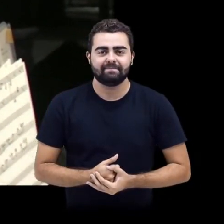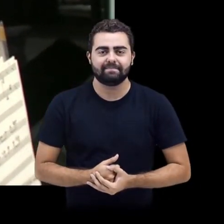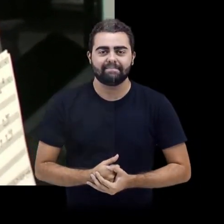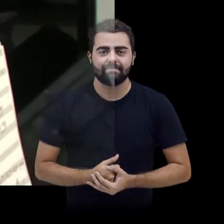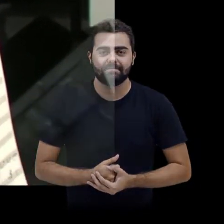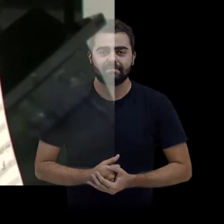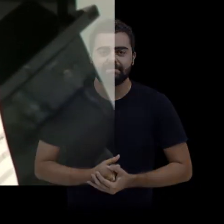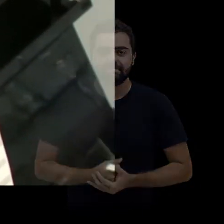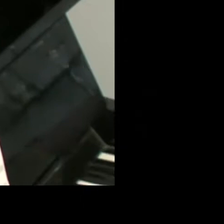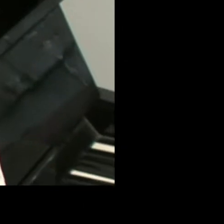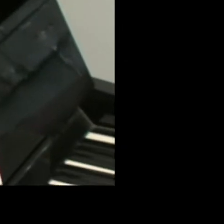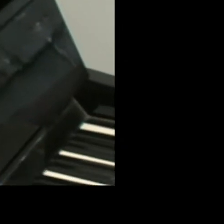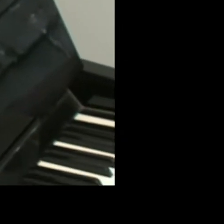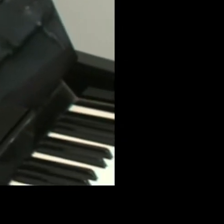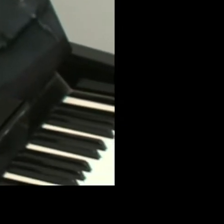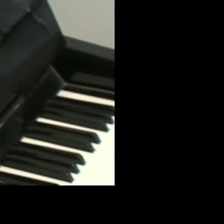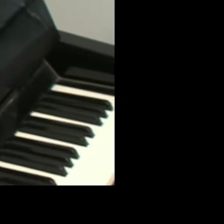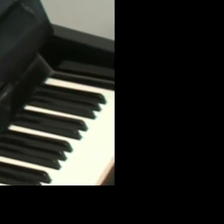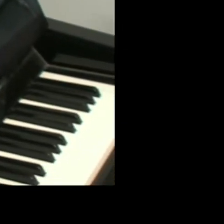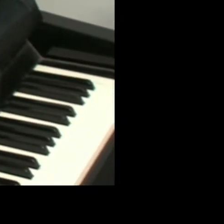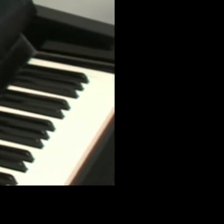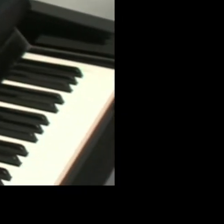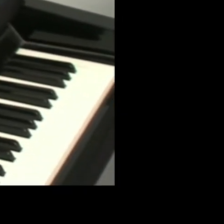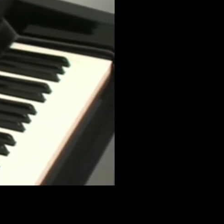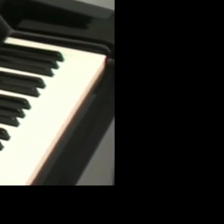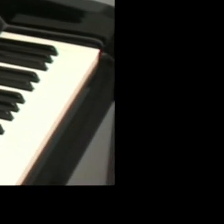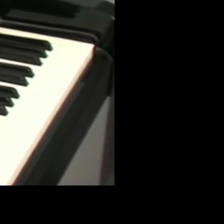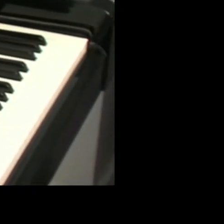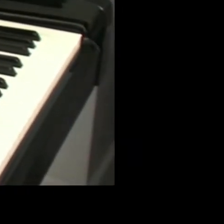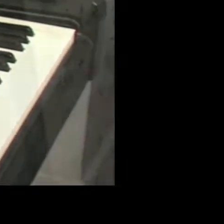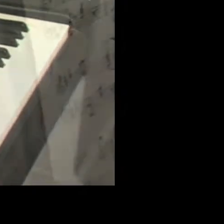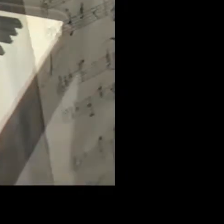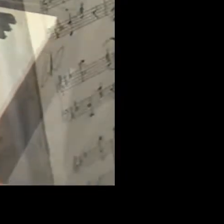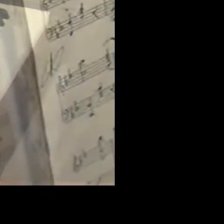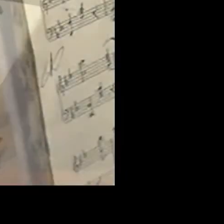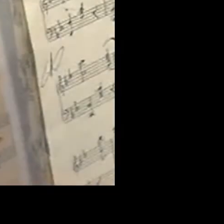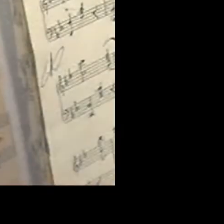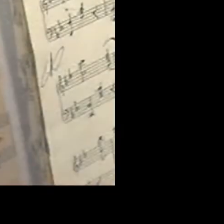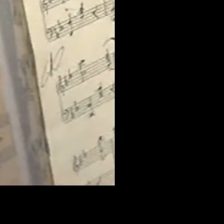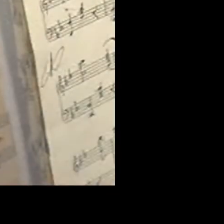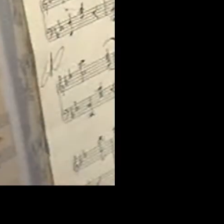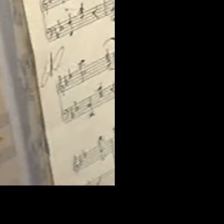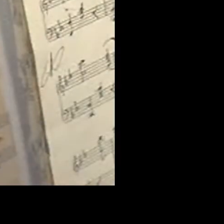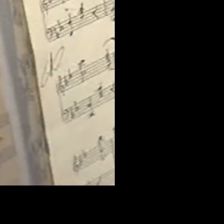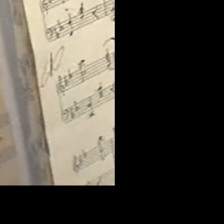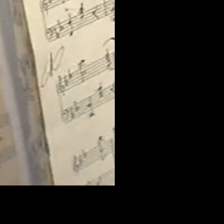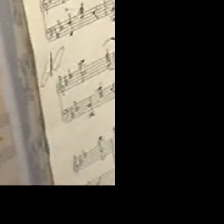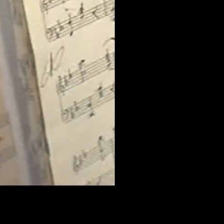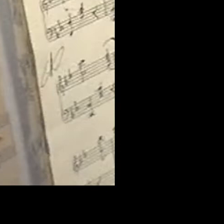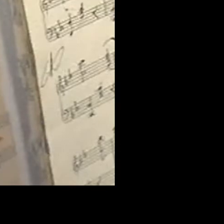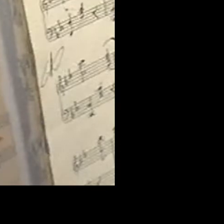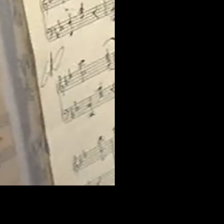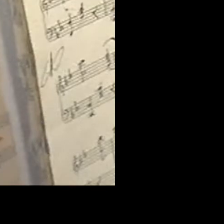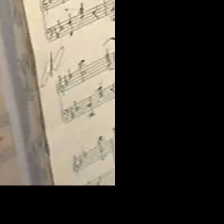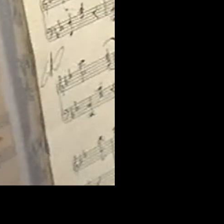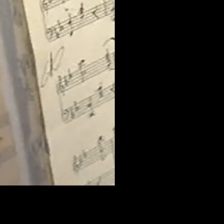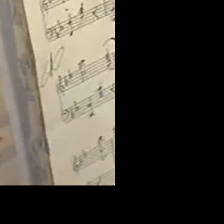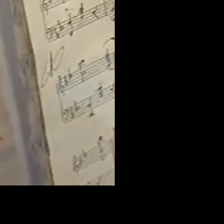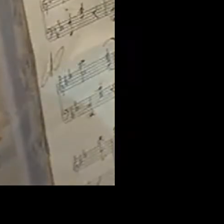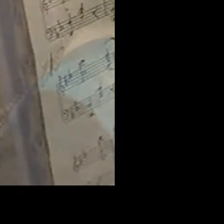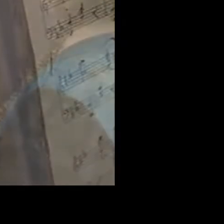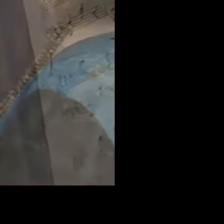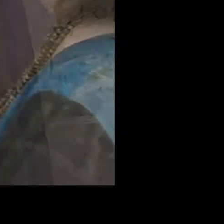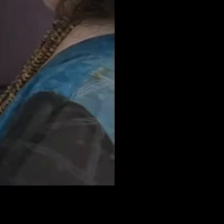cima de um piano preto. Foco na partitura com o nome Falando ao Coração, valsa de Célia Pereira.